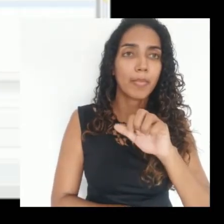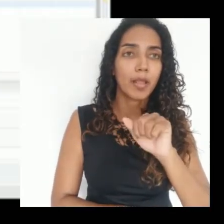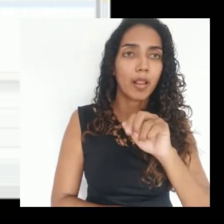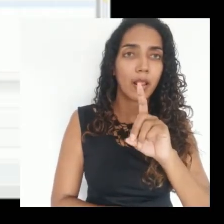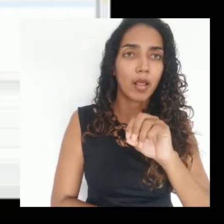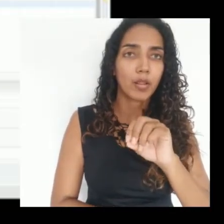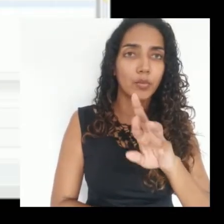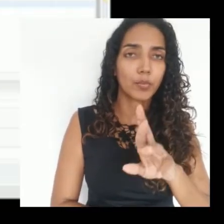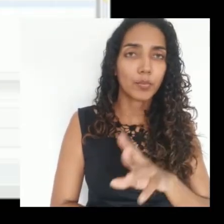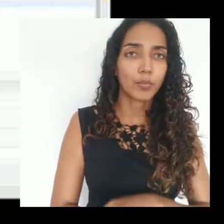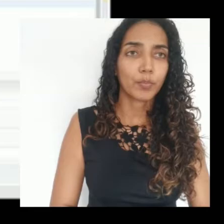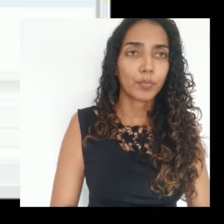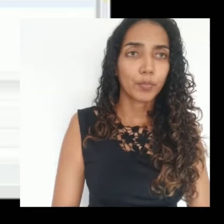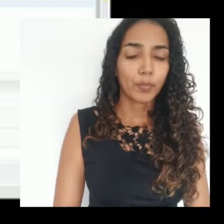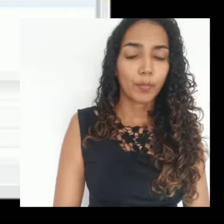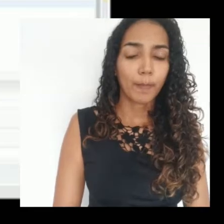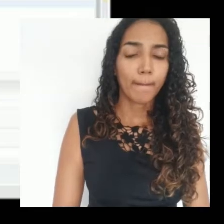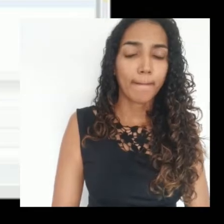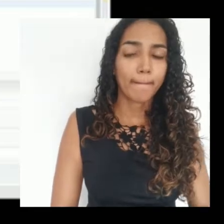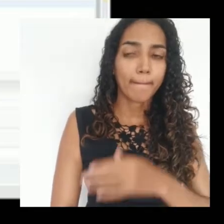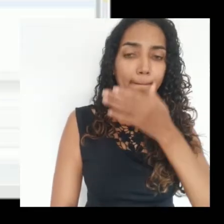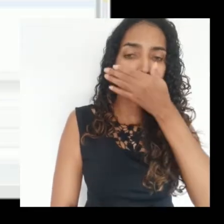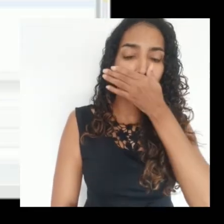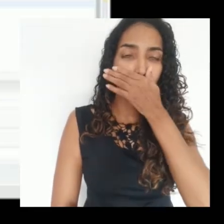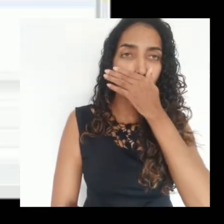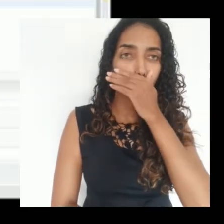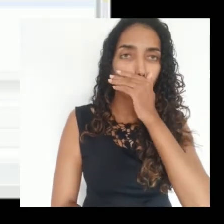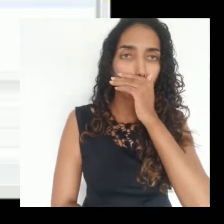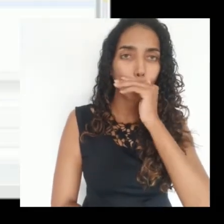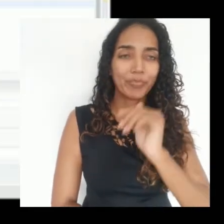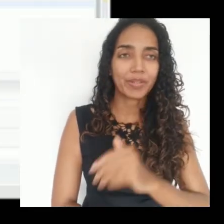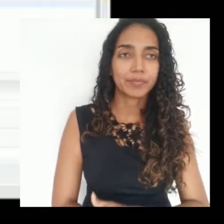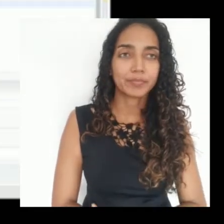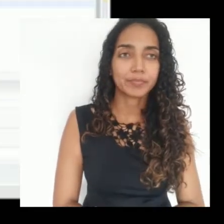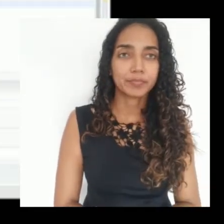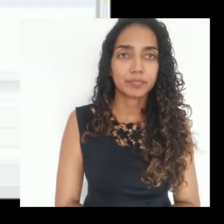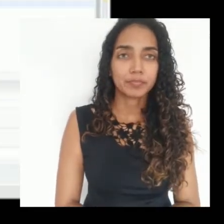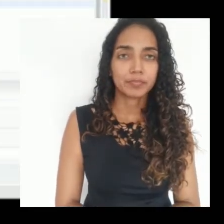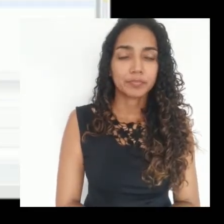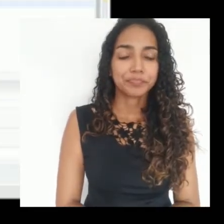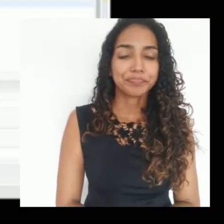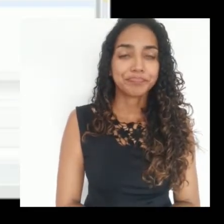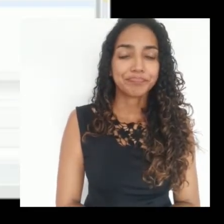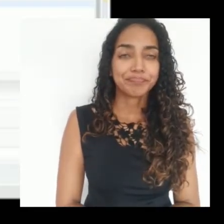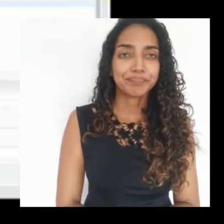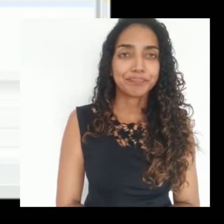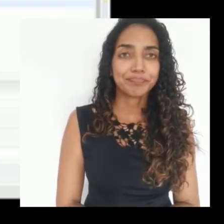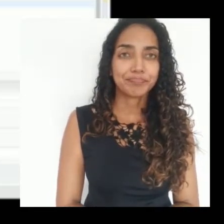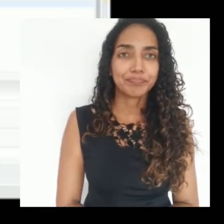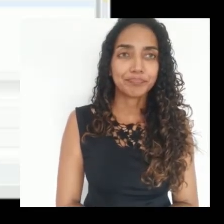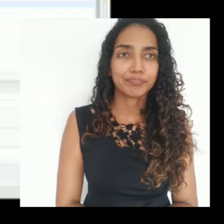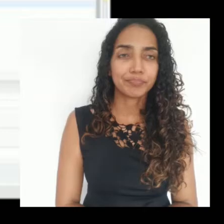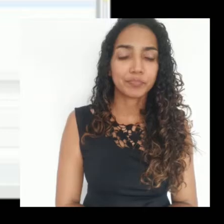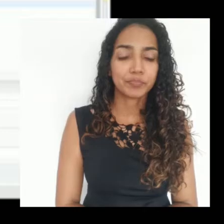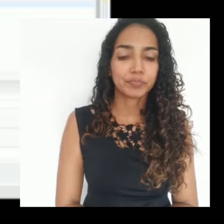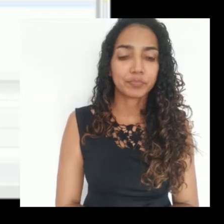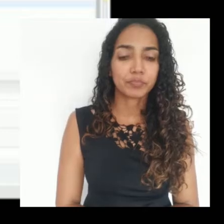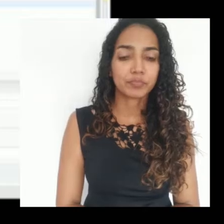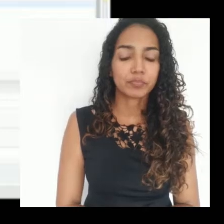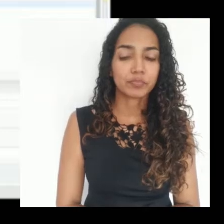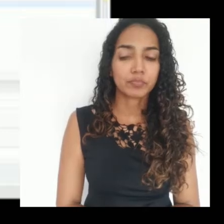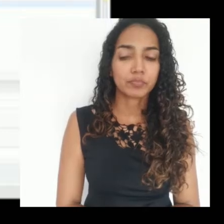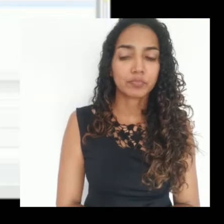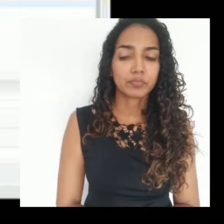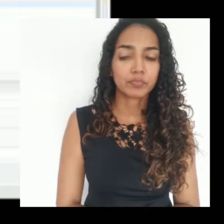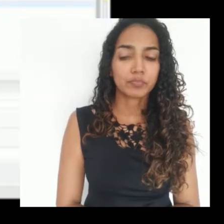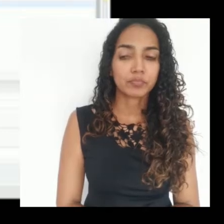BCC, BC4, enfim, vou colocar aqui a título de exemplo. E